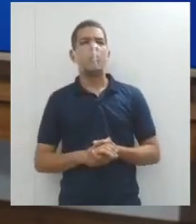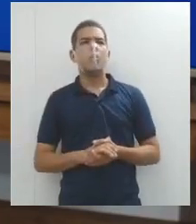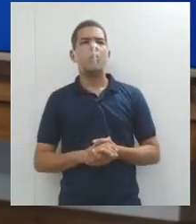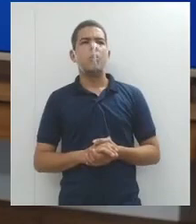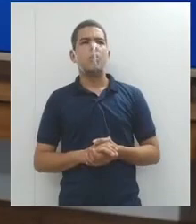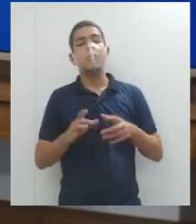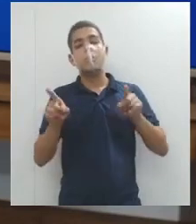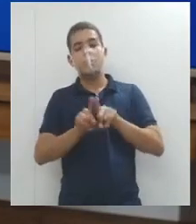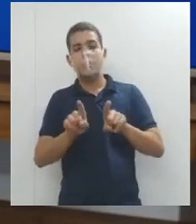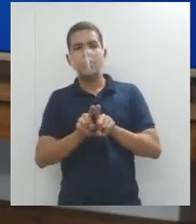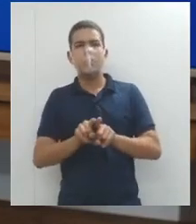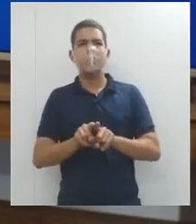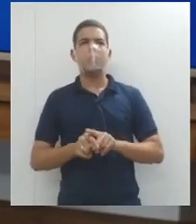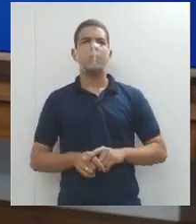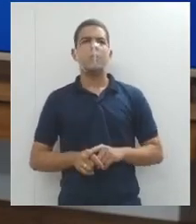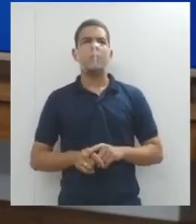e funções